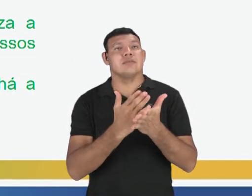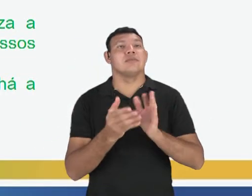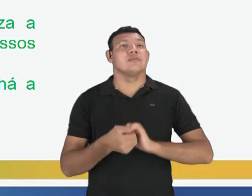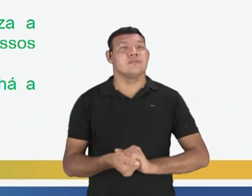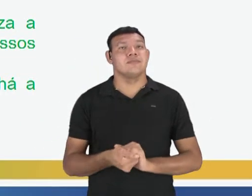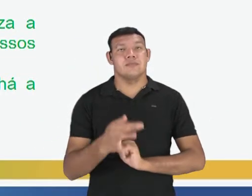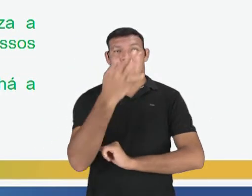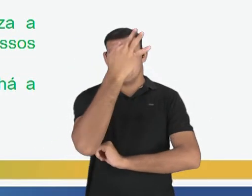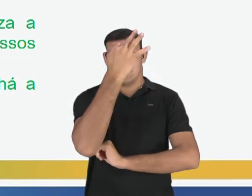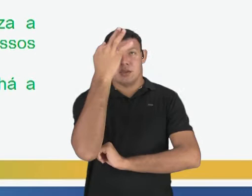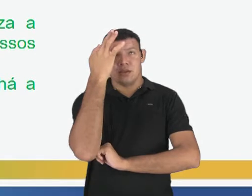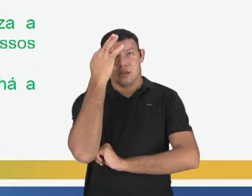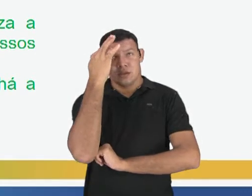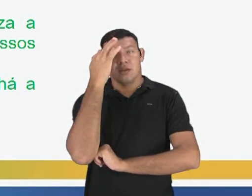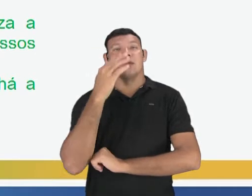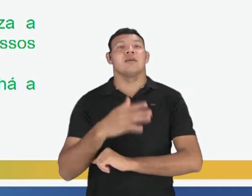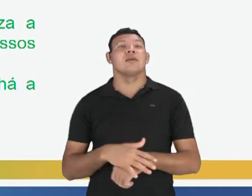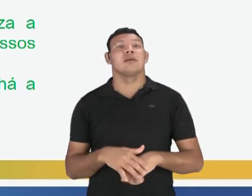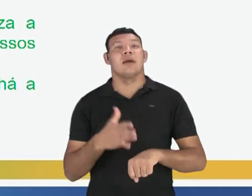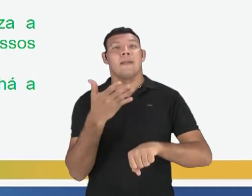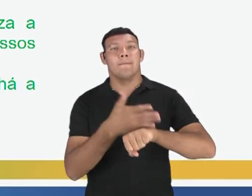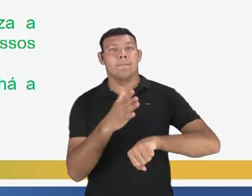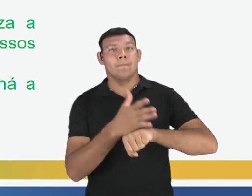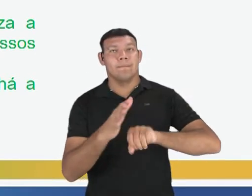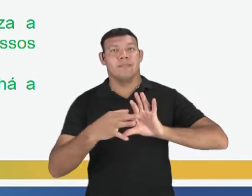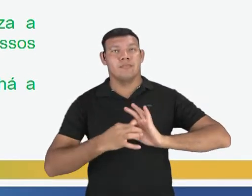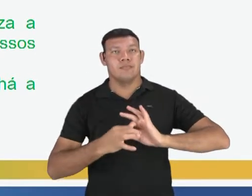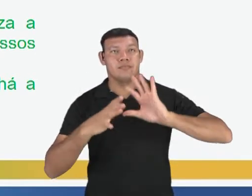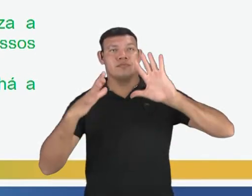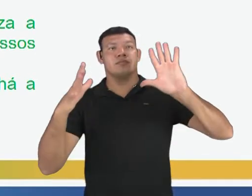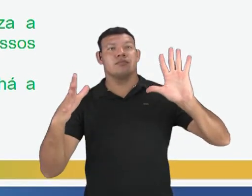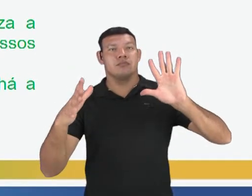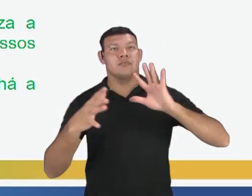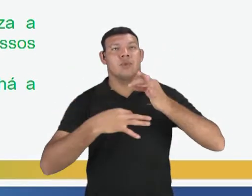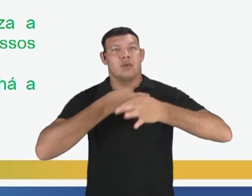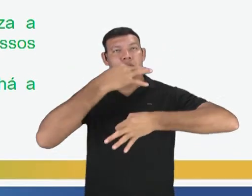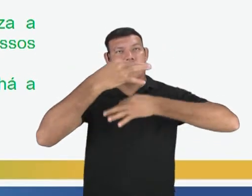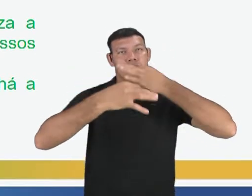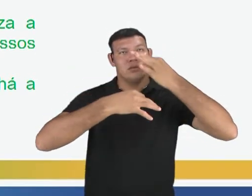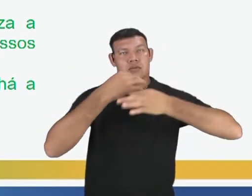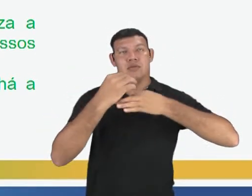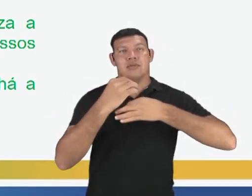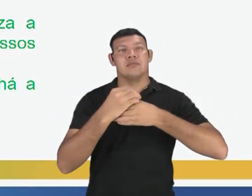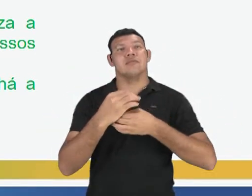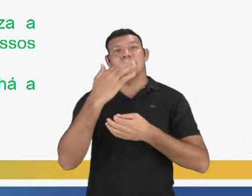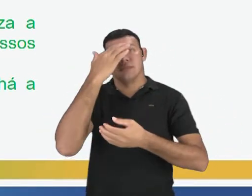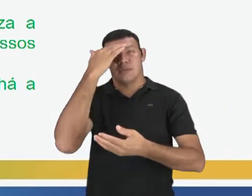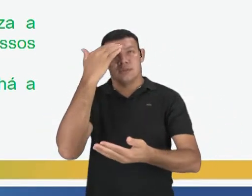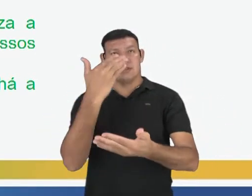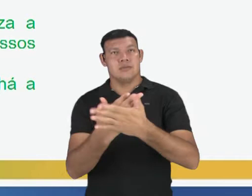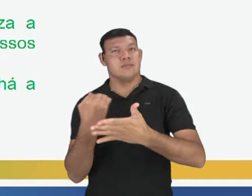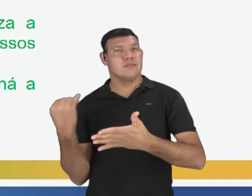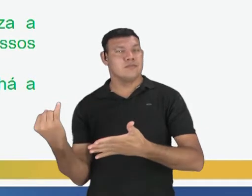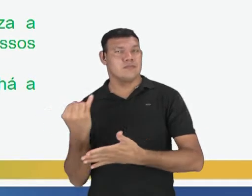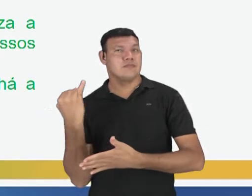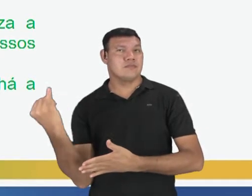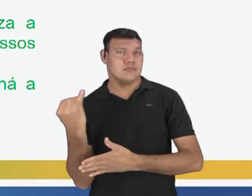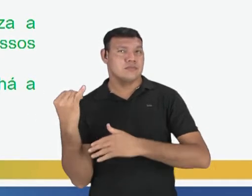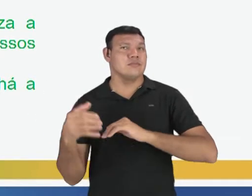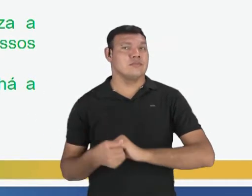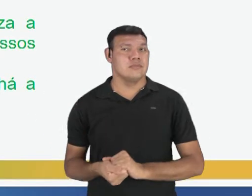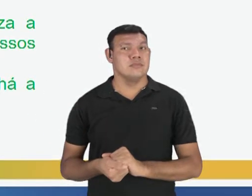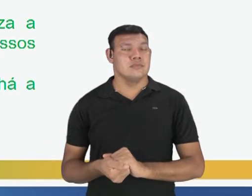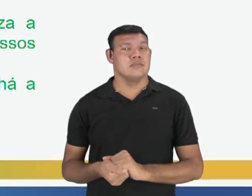a filosofia é um exercício libertador da oxidação crítica de nossas crenças fundamentais. E quando